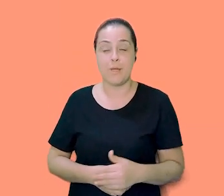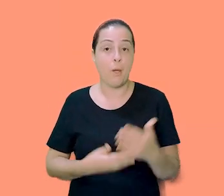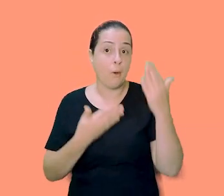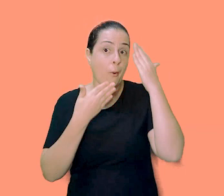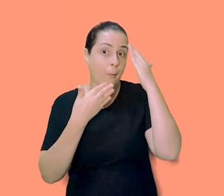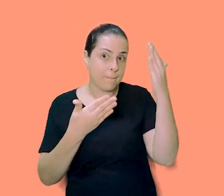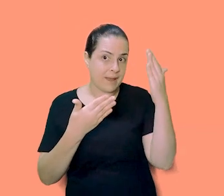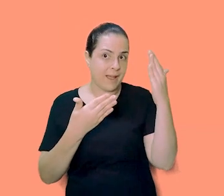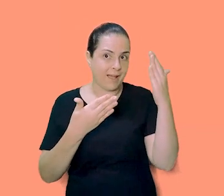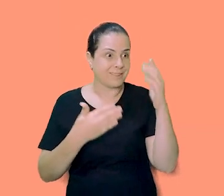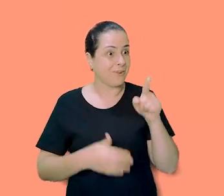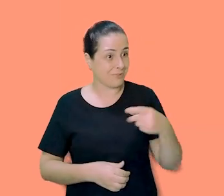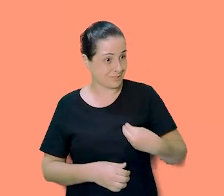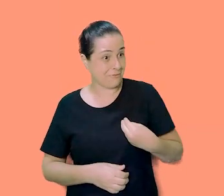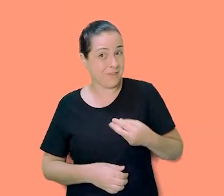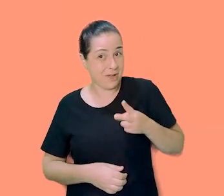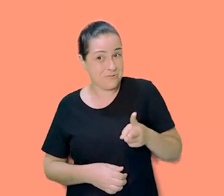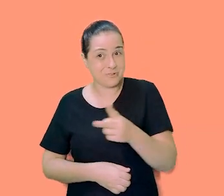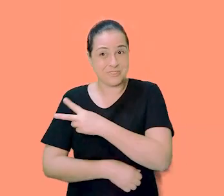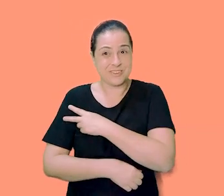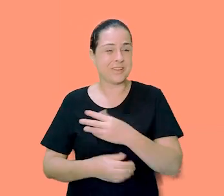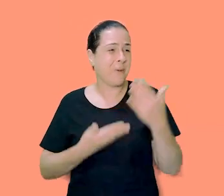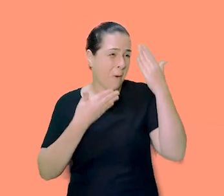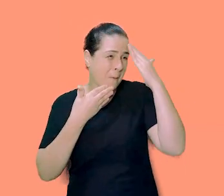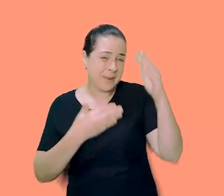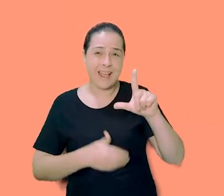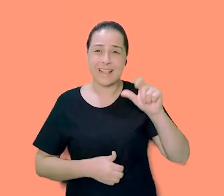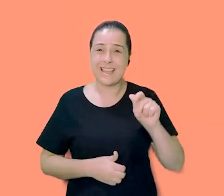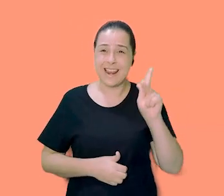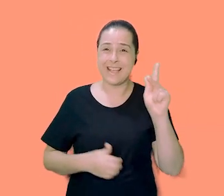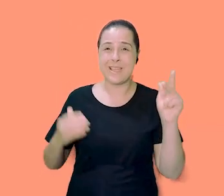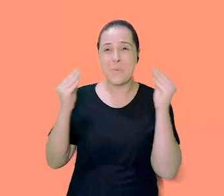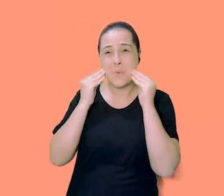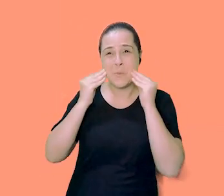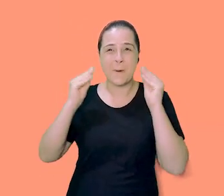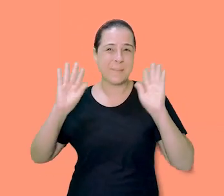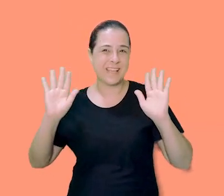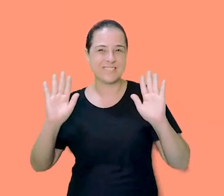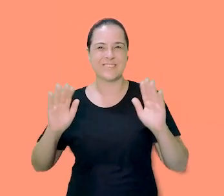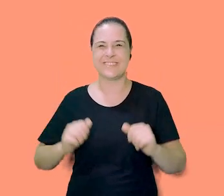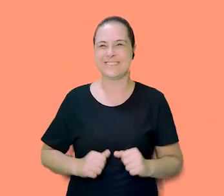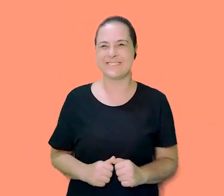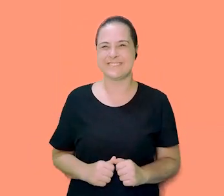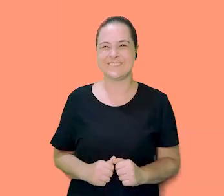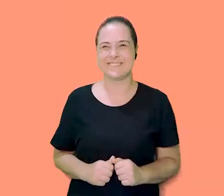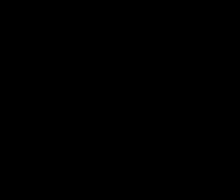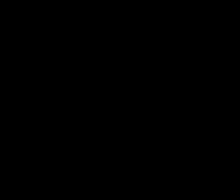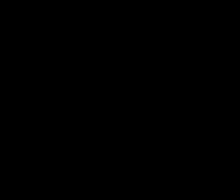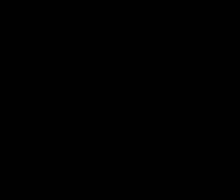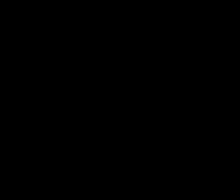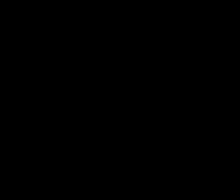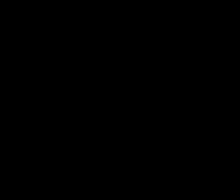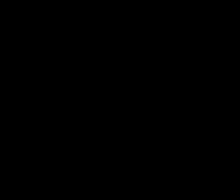Lac, obrigada. Vou sair do ar, mas fica aí, chefa. Obrigada, Lac. Beijo.